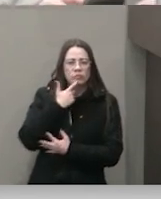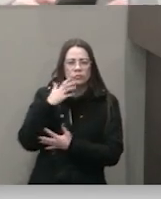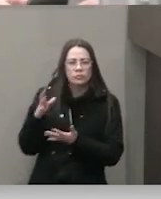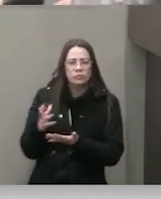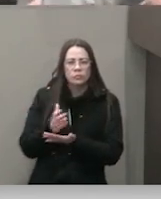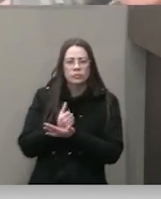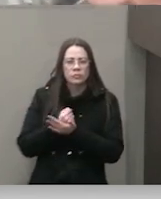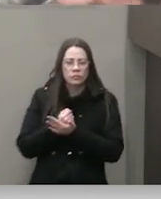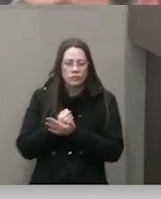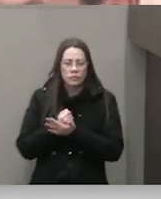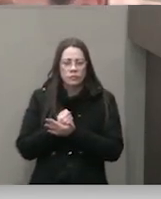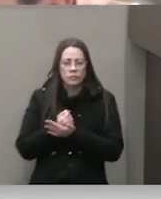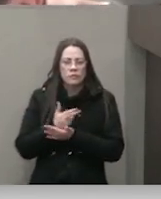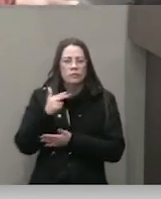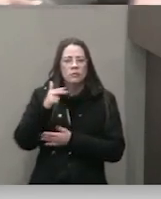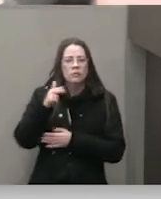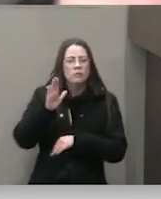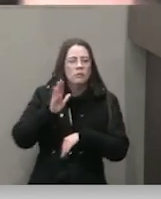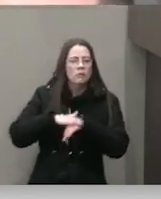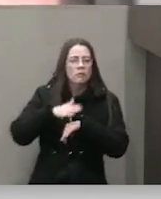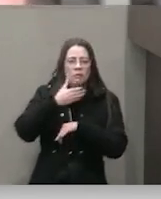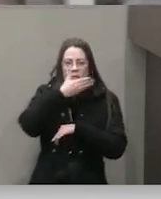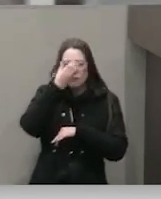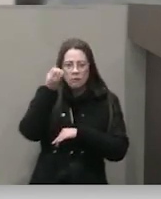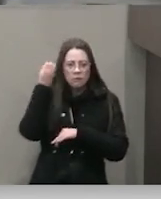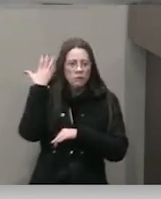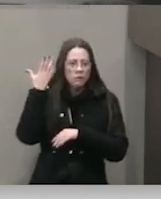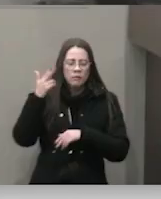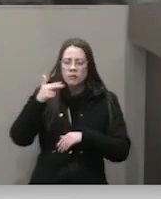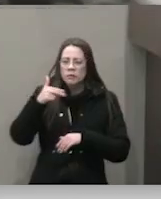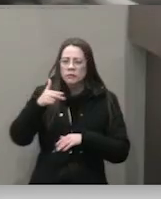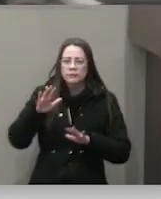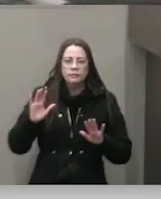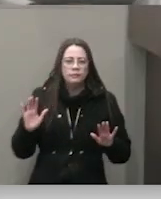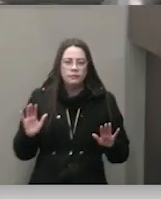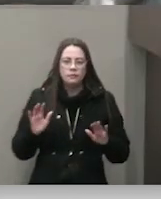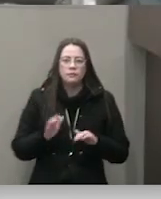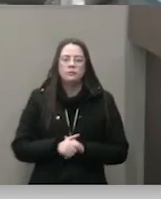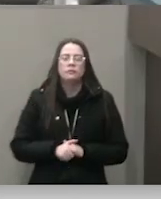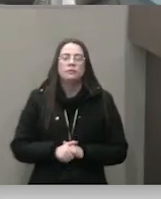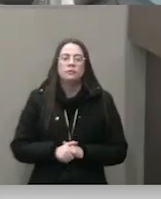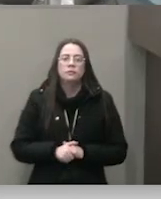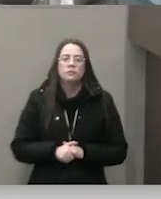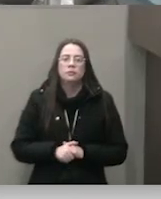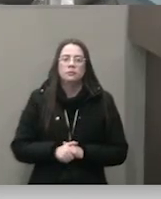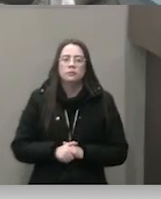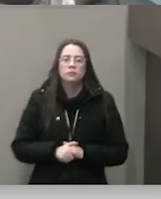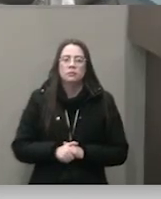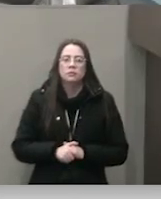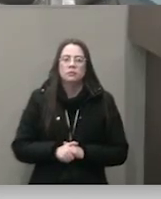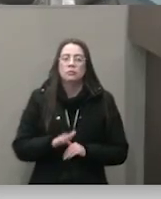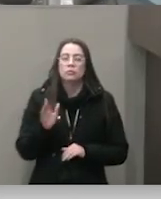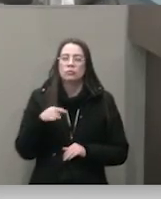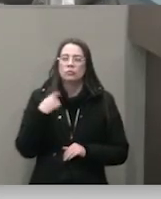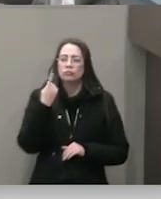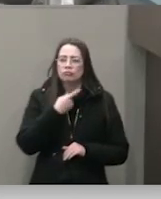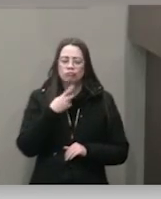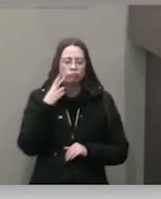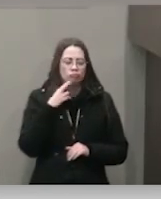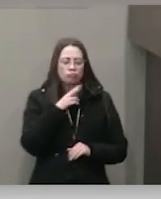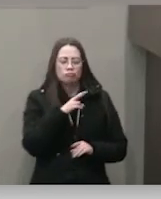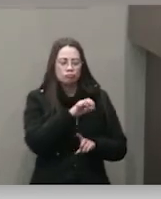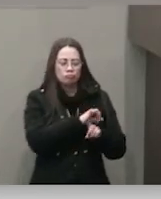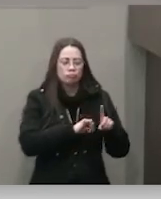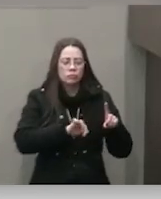salvas, nunca mais irão esquecer. E para muitos na sociedade, vereador Rafael, às